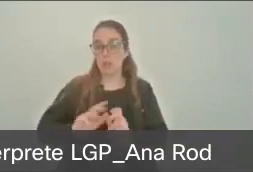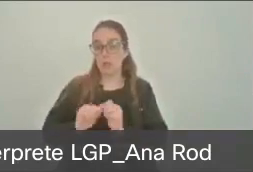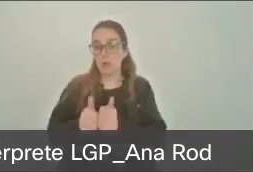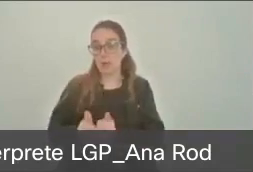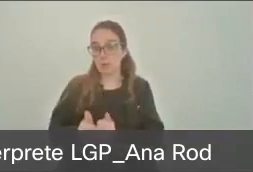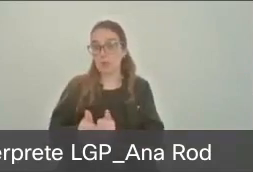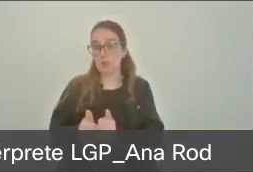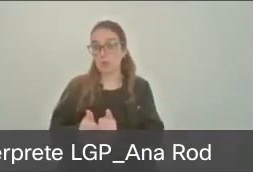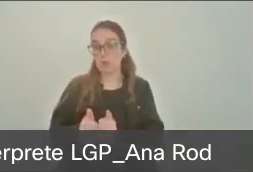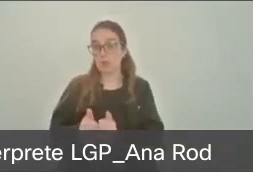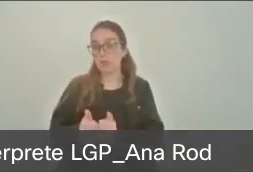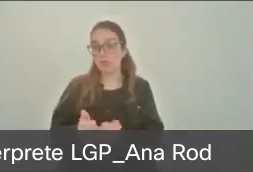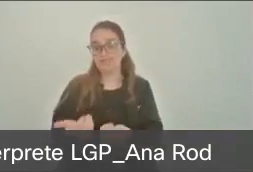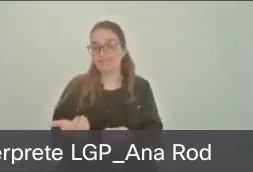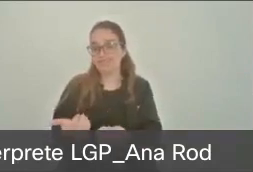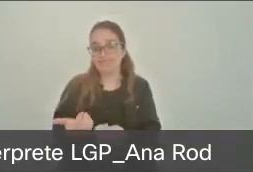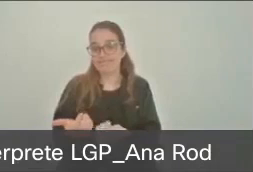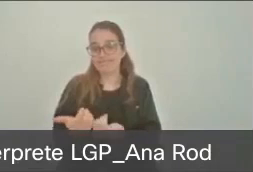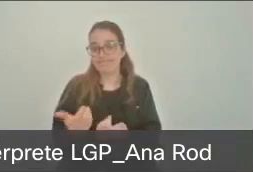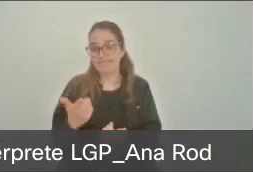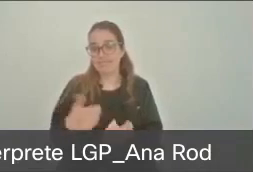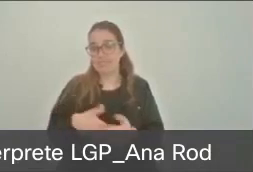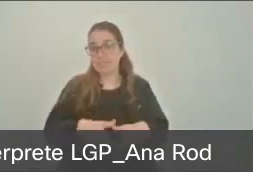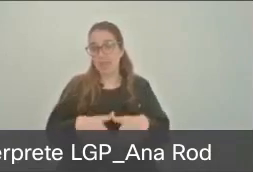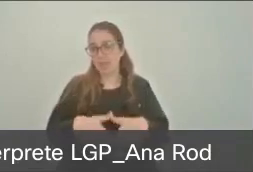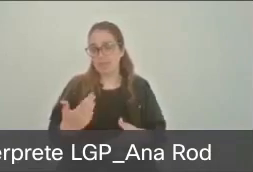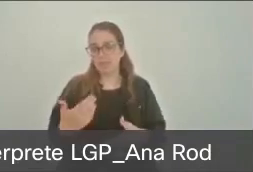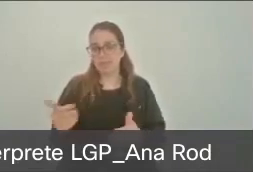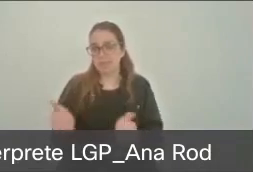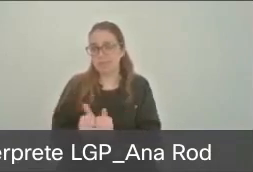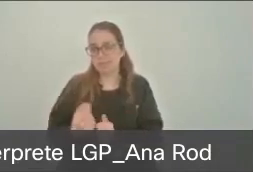ser indissociável da situação da grávida. Ou seja, se a grávida,